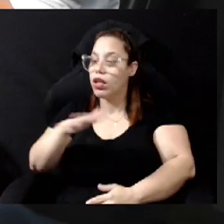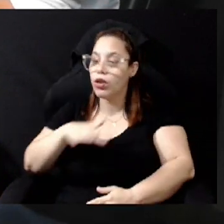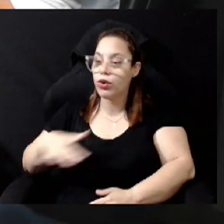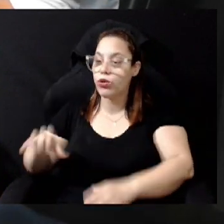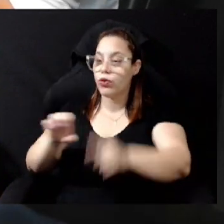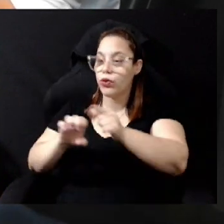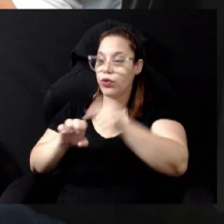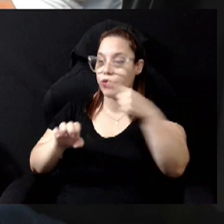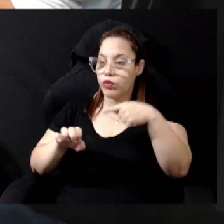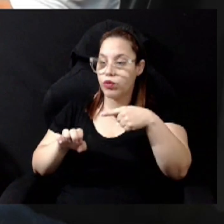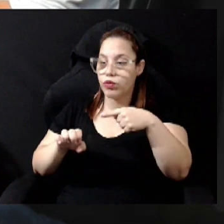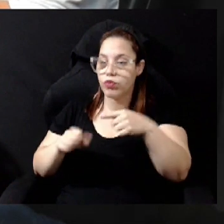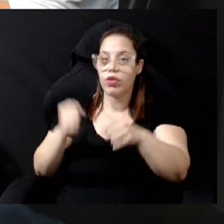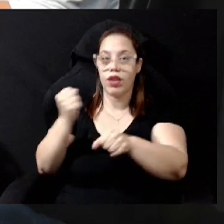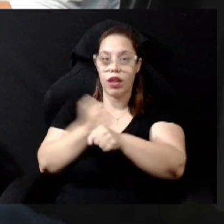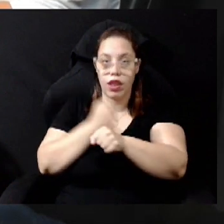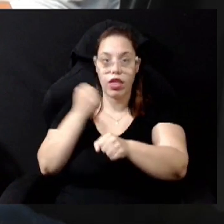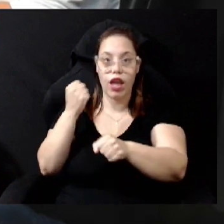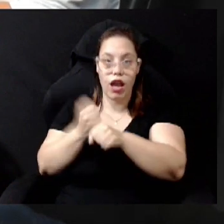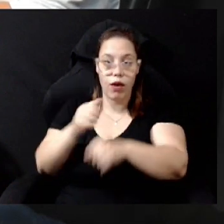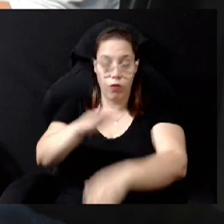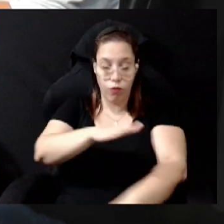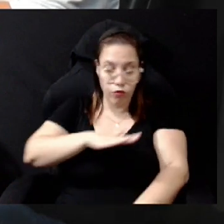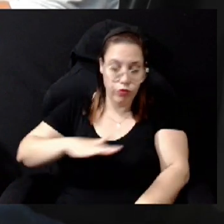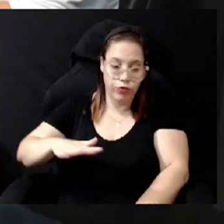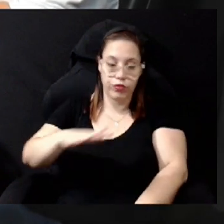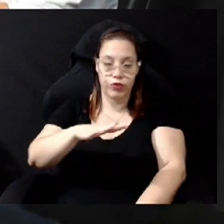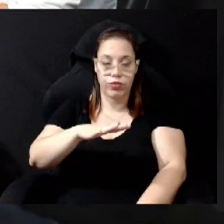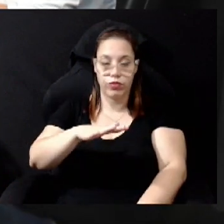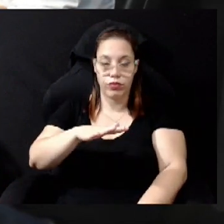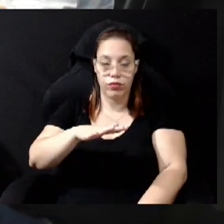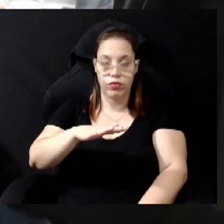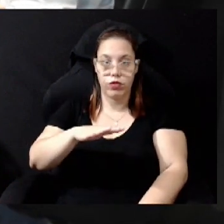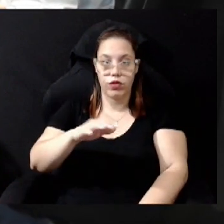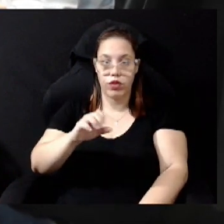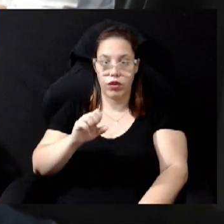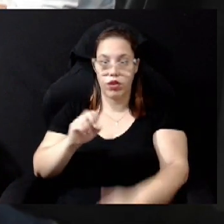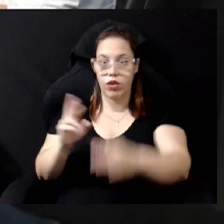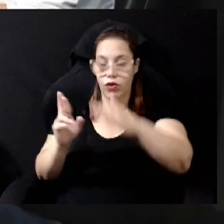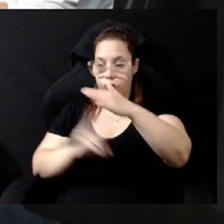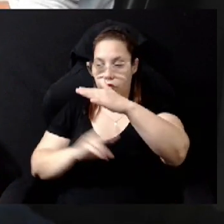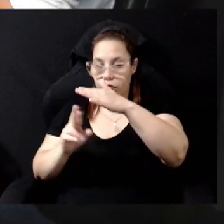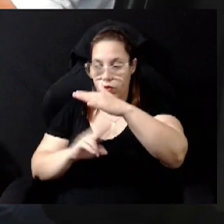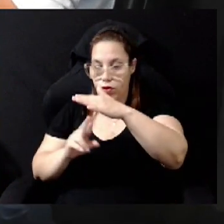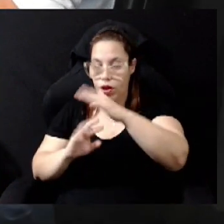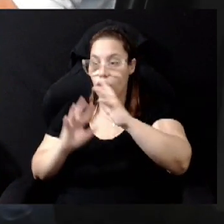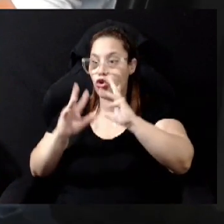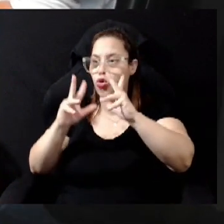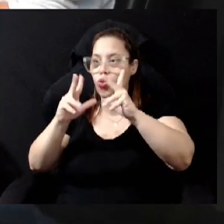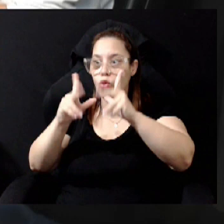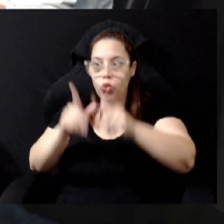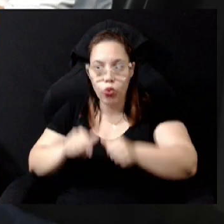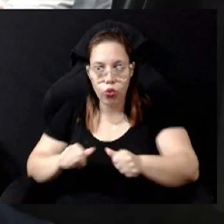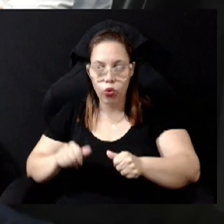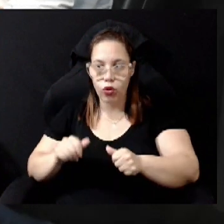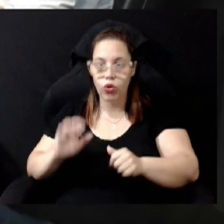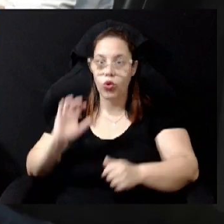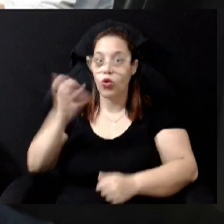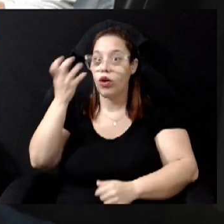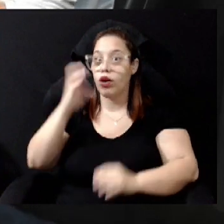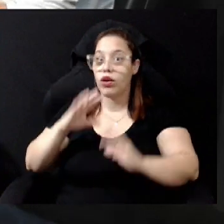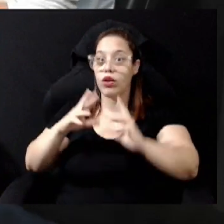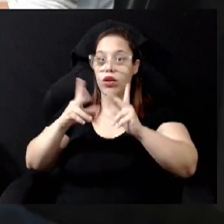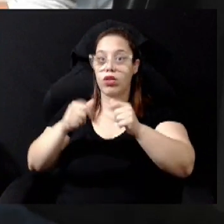em obra aquela região, totalmente, né? Mas é por obra. Conta da Santos Dumont, não é isso? De tudo, não. É de tudo mesmo? É de tudo, vai acontecer tudo. Lá está tendo um